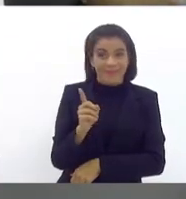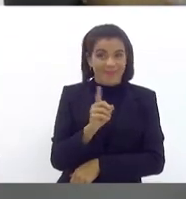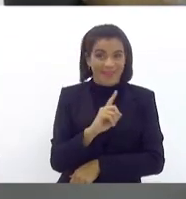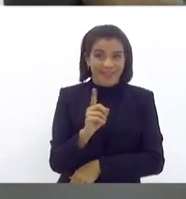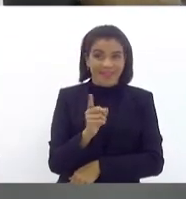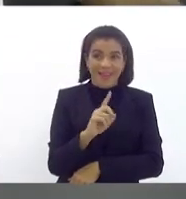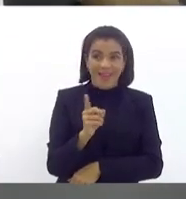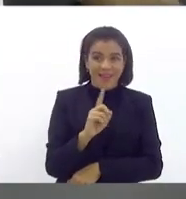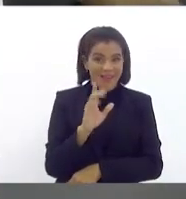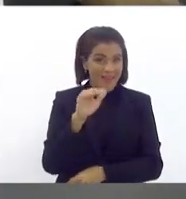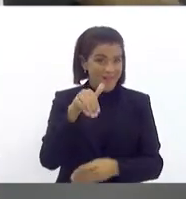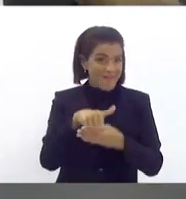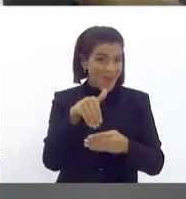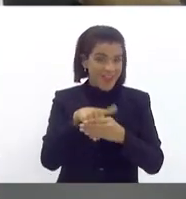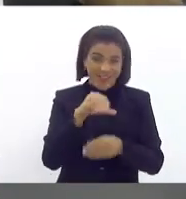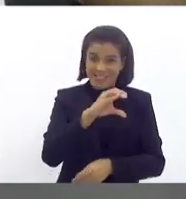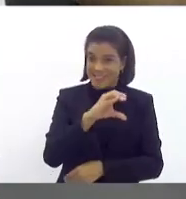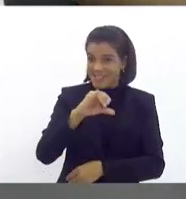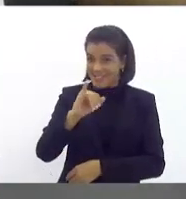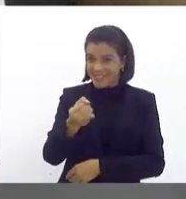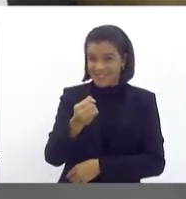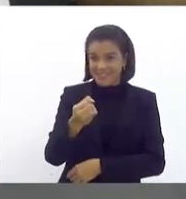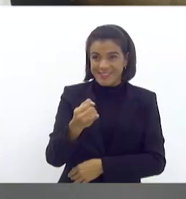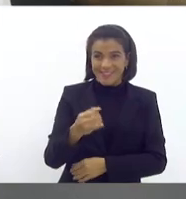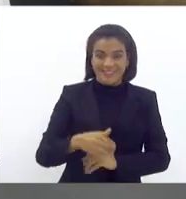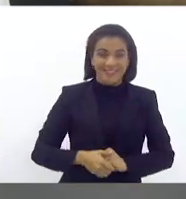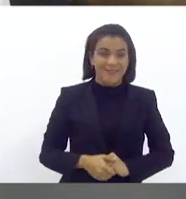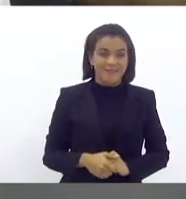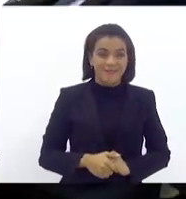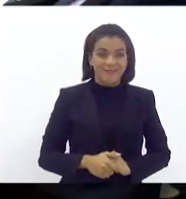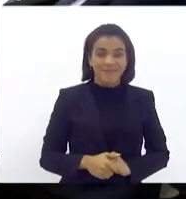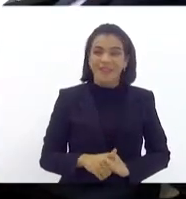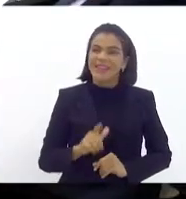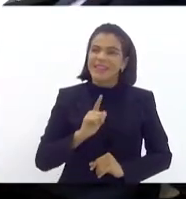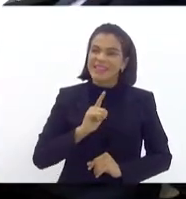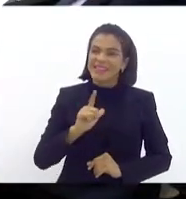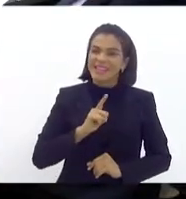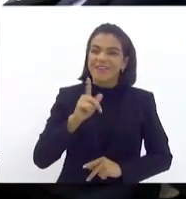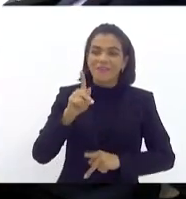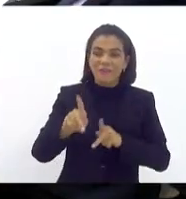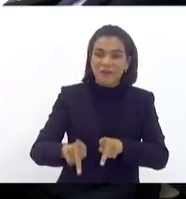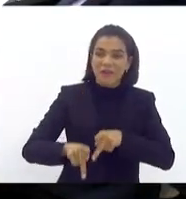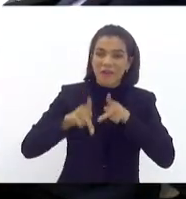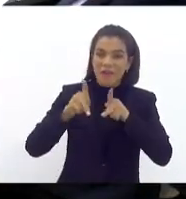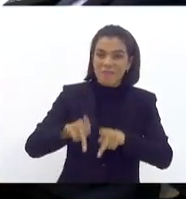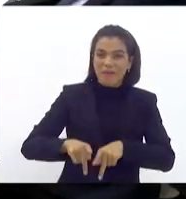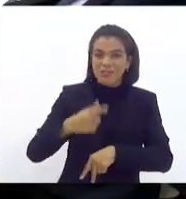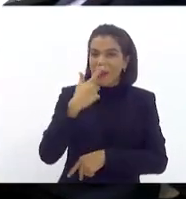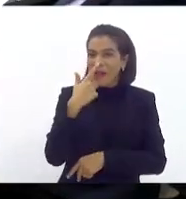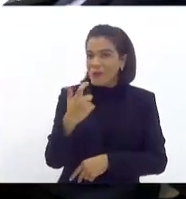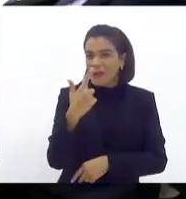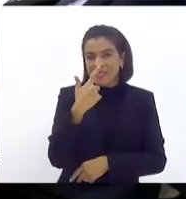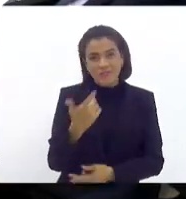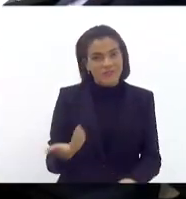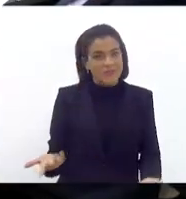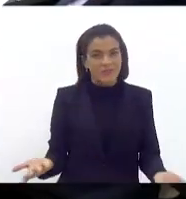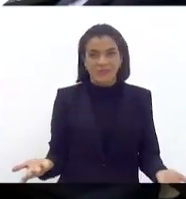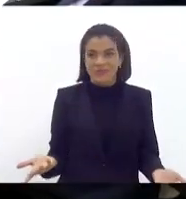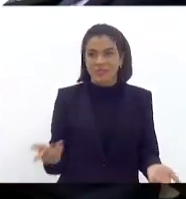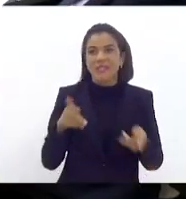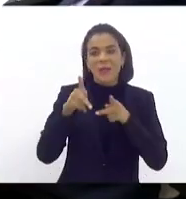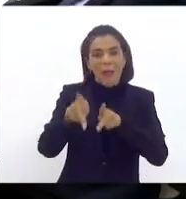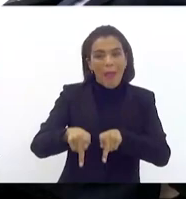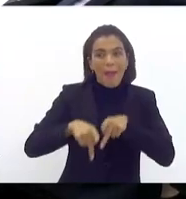mas ele vota na CCJ, é muito importante. É que deve ter uma pastoral do lixo que ele está defendendo com esse projeto. Deve ter